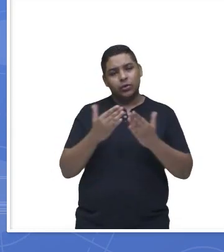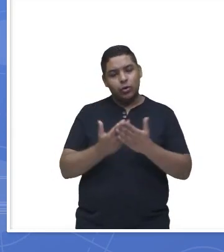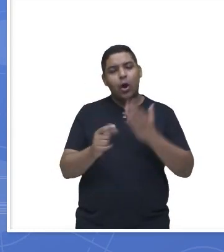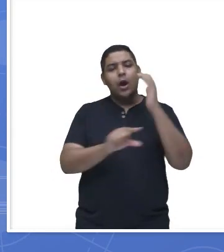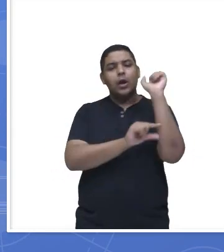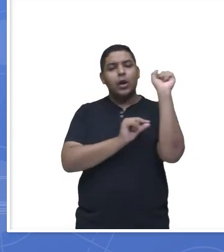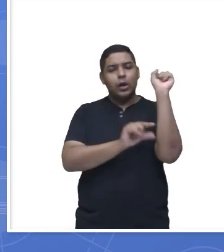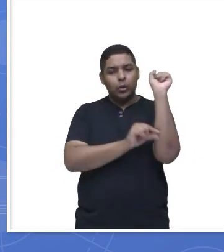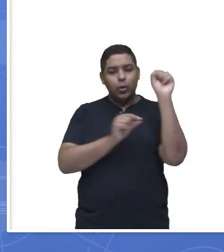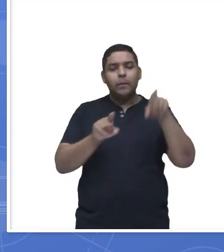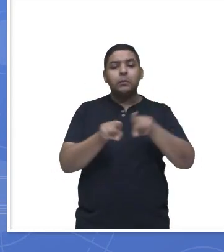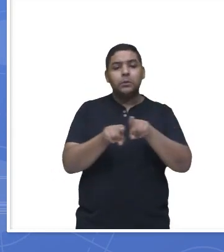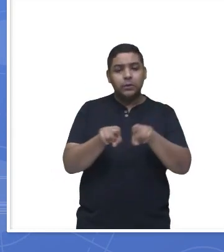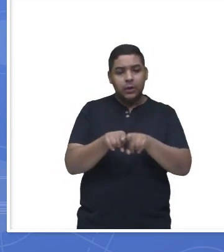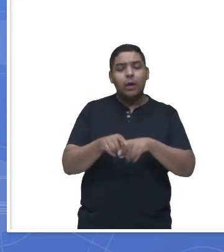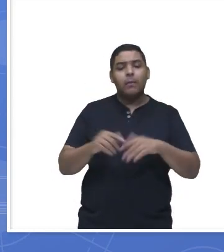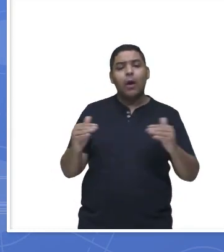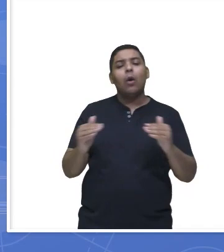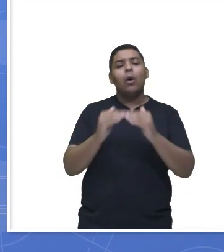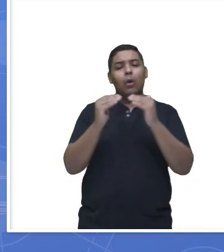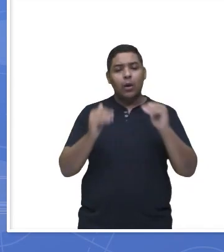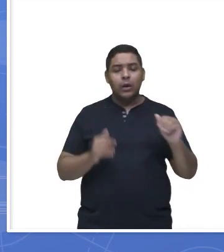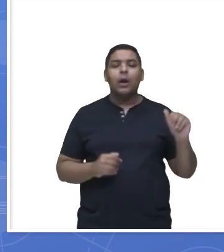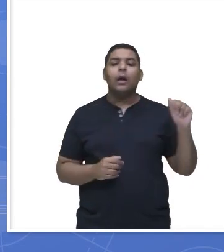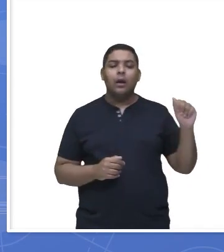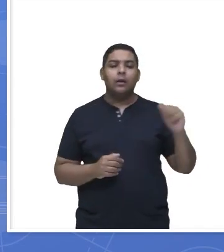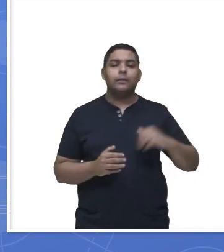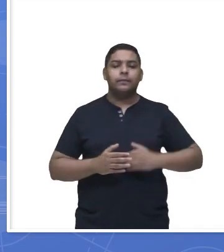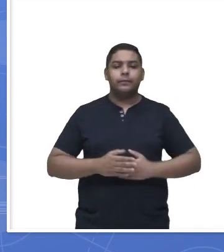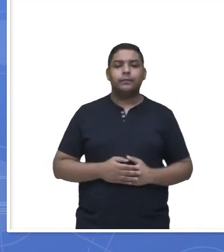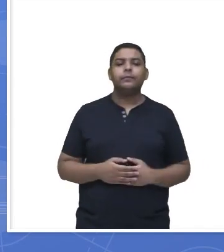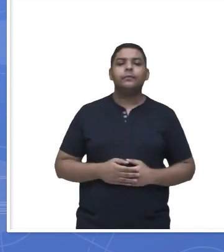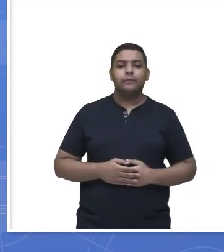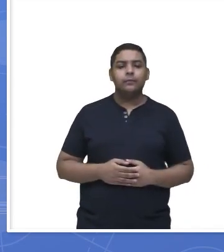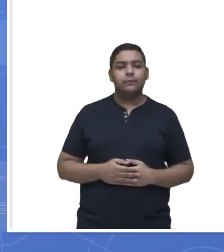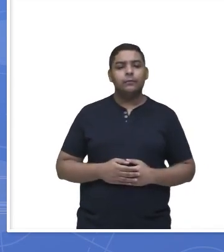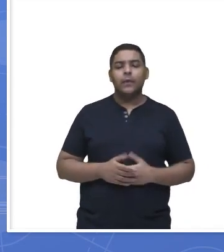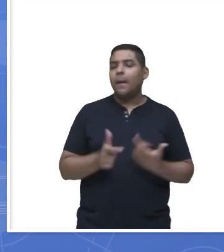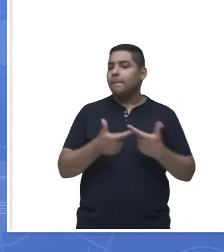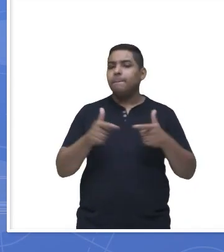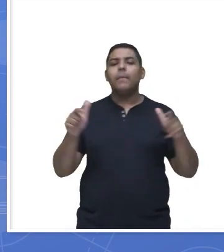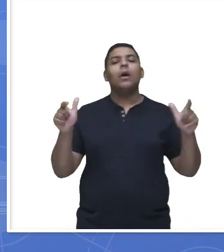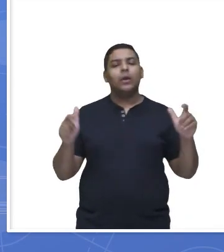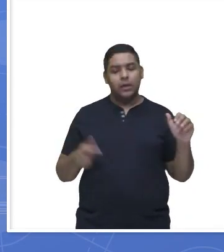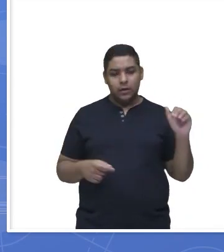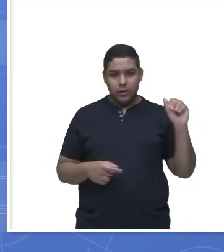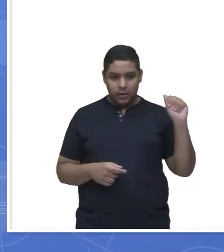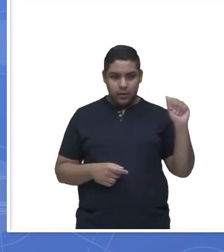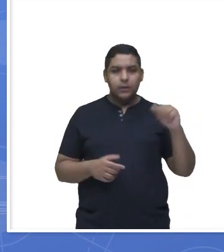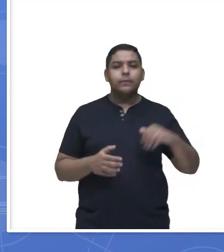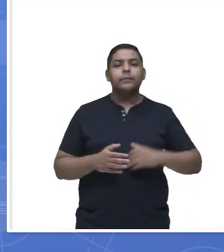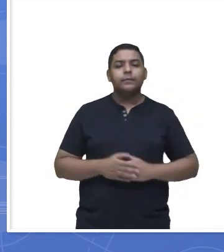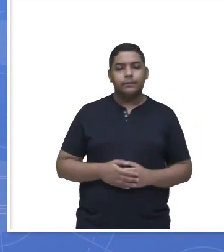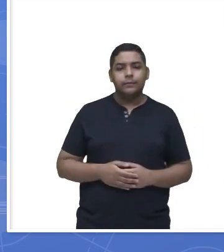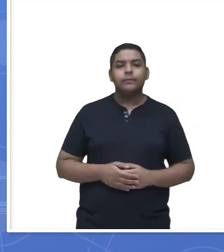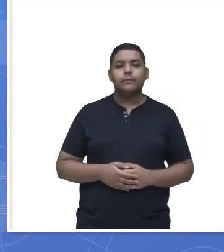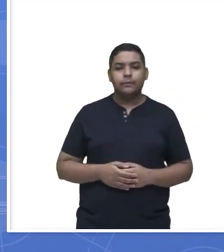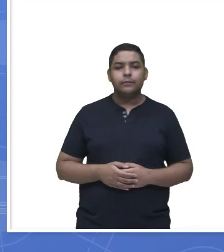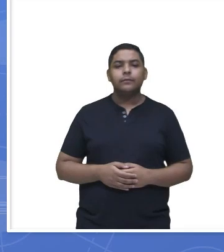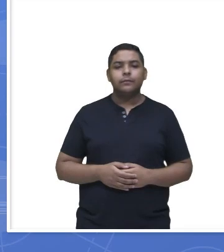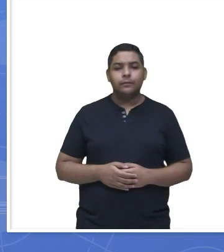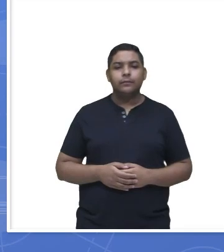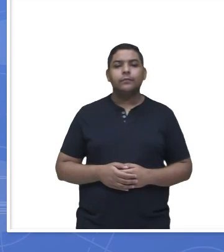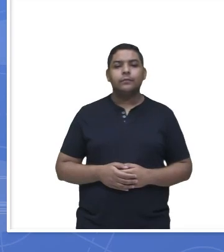Iranduba, também concorda. É letra A. Até agora, né, todo mundo concordando que é a chuva ácida que ocorre a partir da liberação